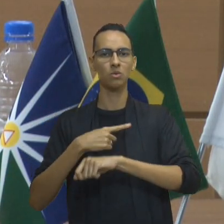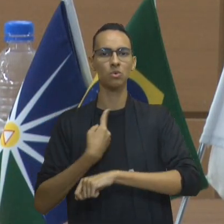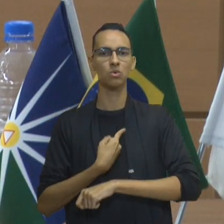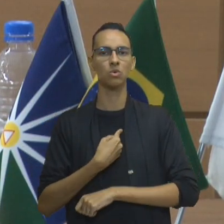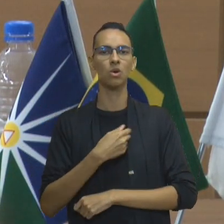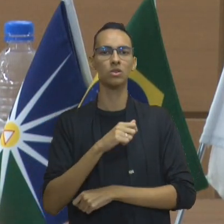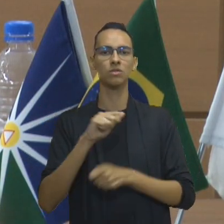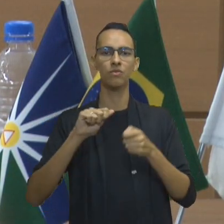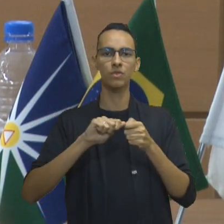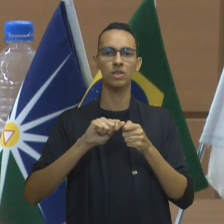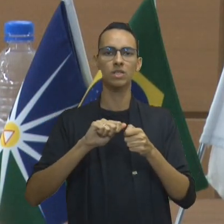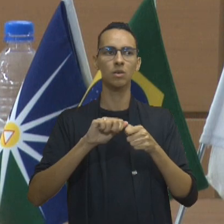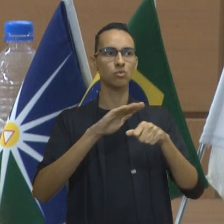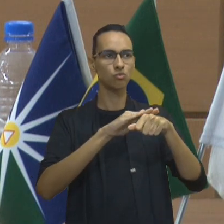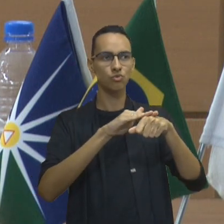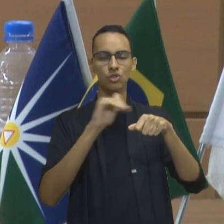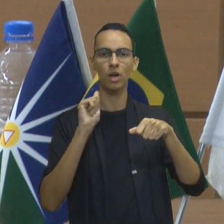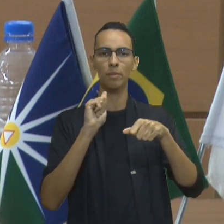chamado